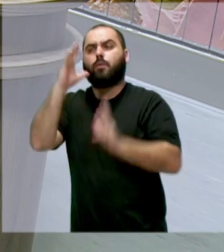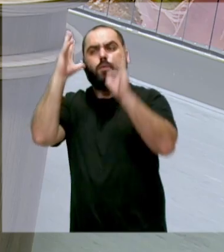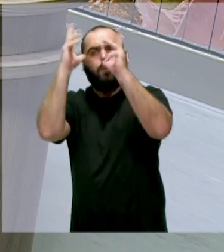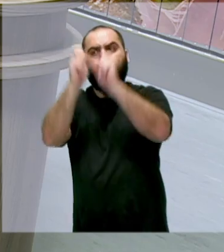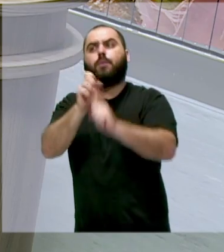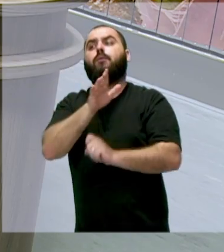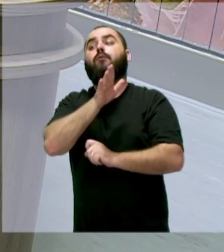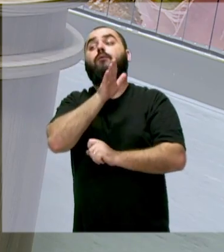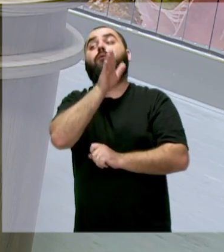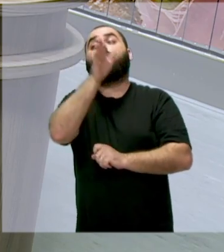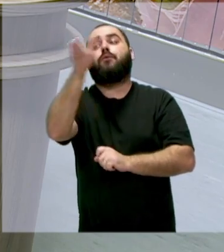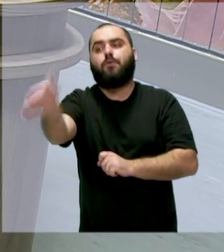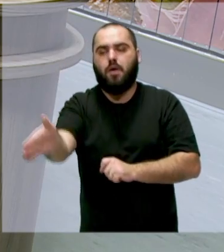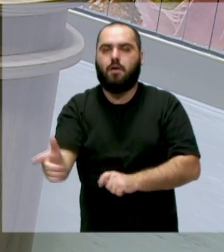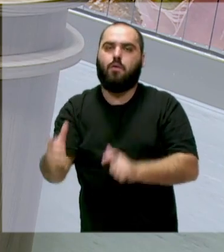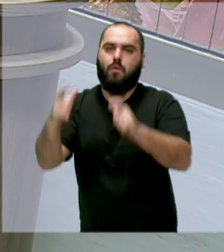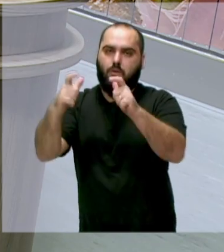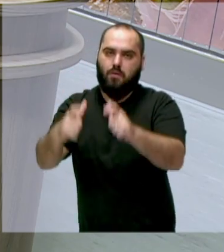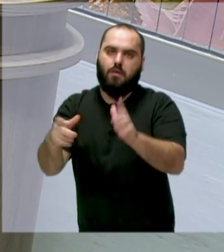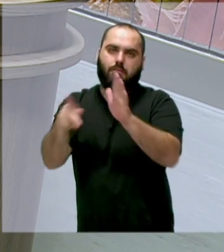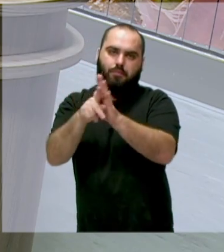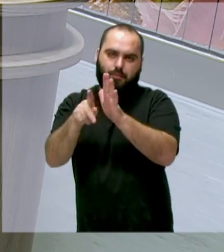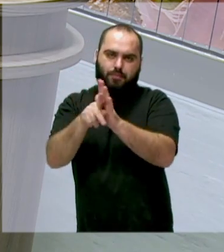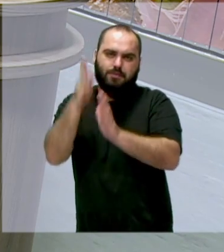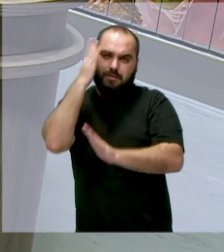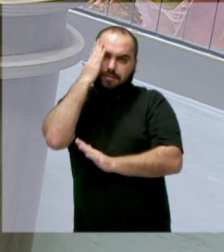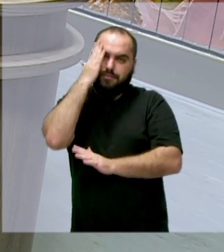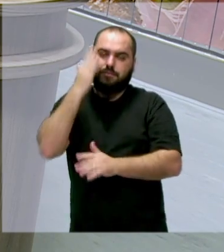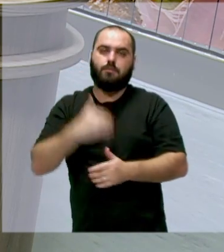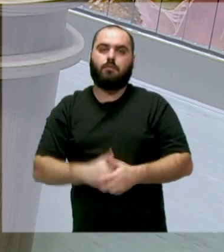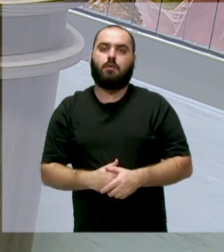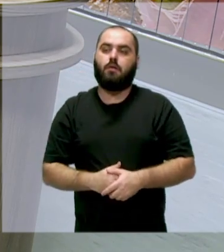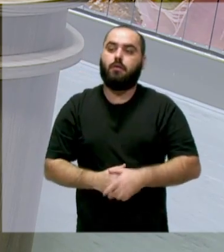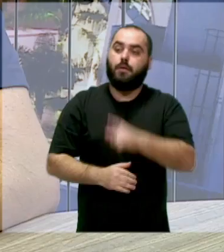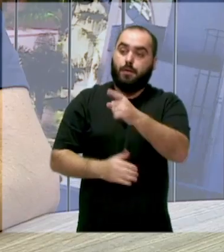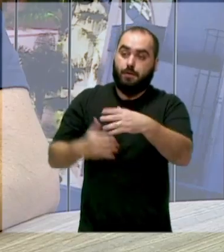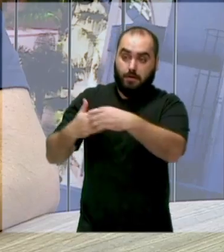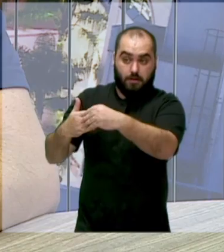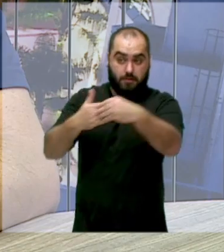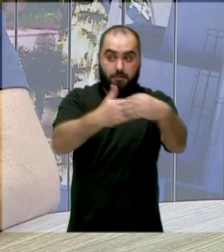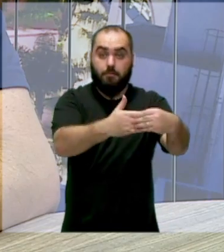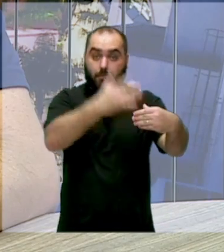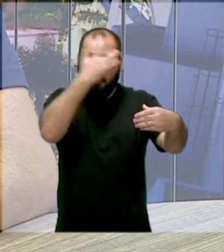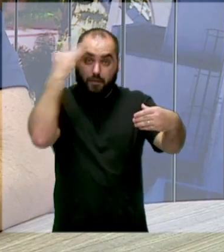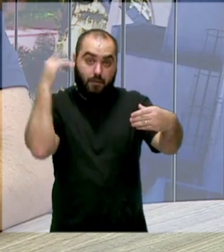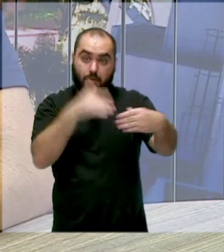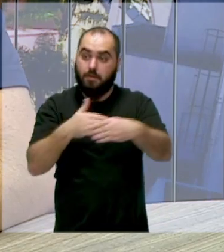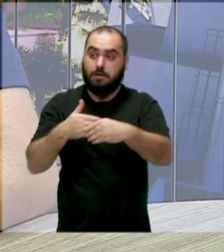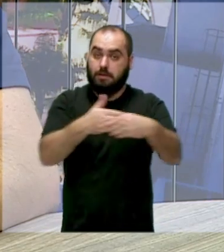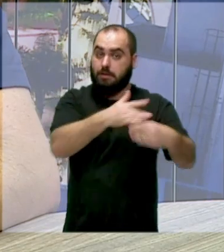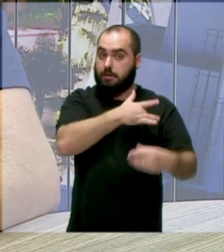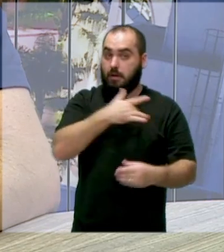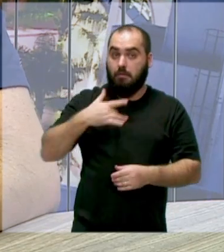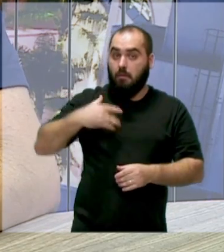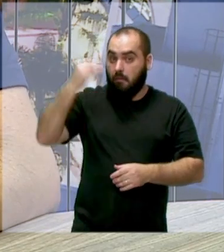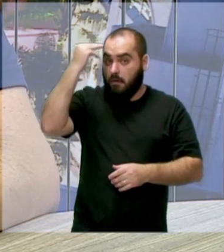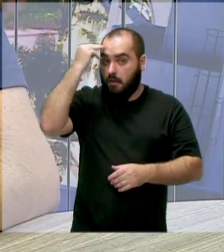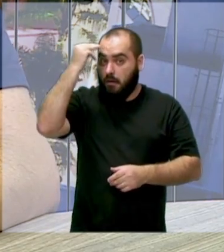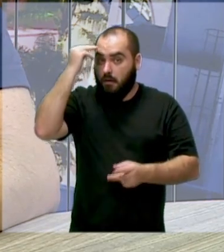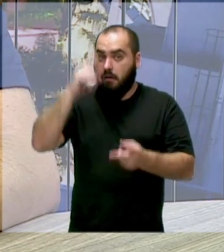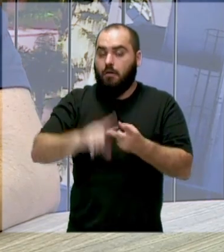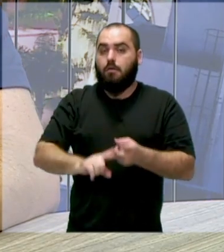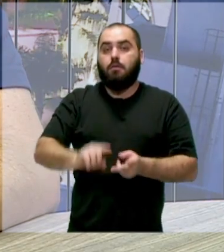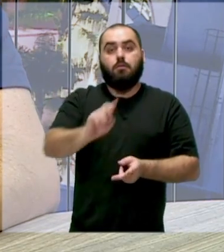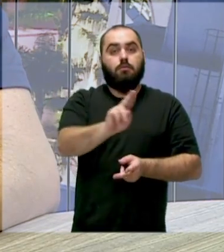fez a intervenção através do ingresso forçado, além de fazer o encaminhamento dessa pessoa para a saúde mental, para a unidade de